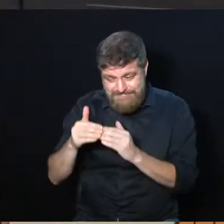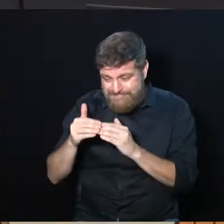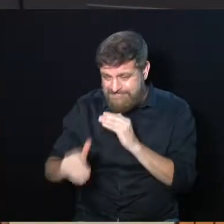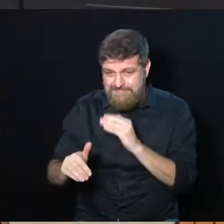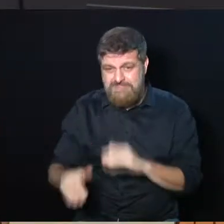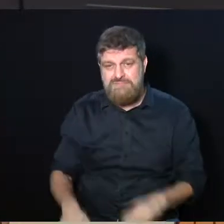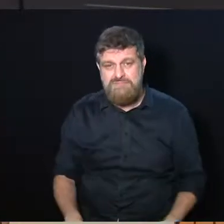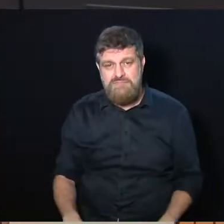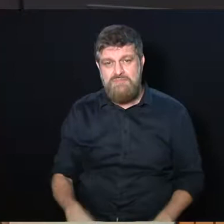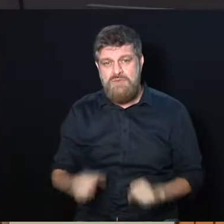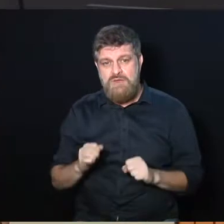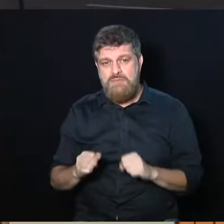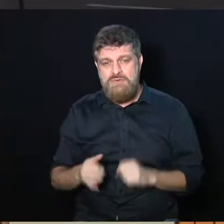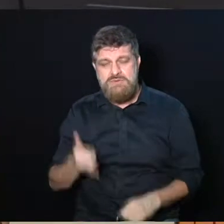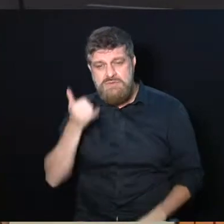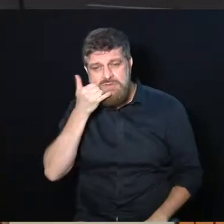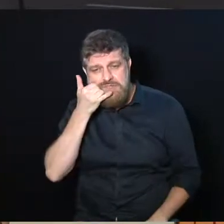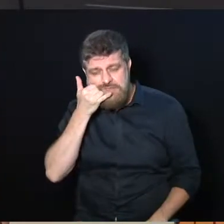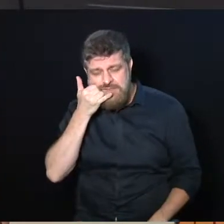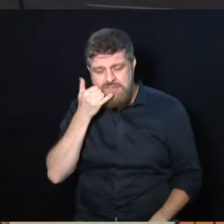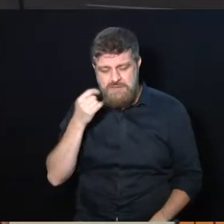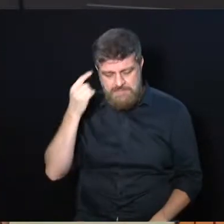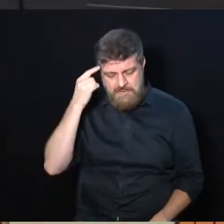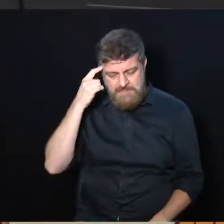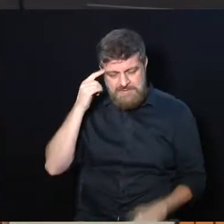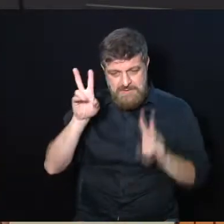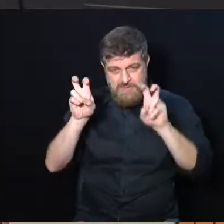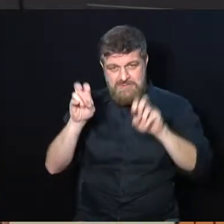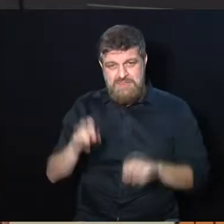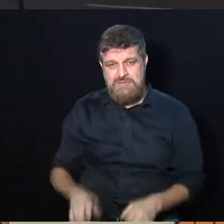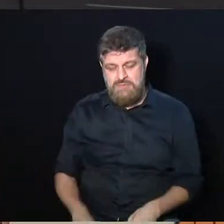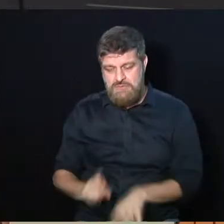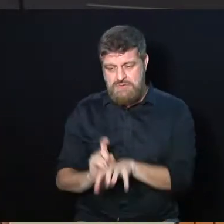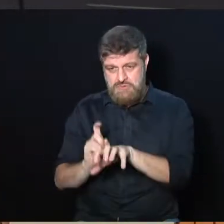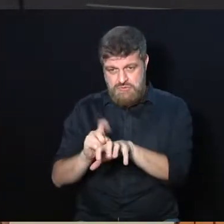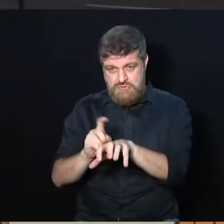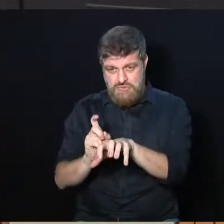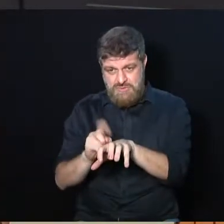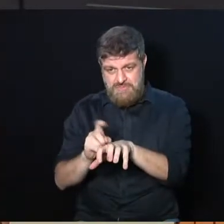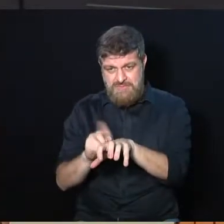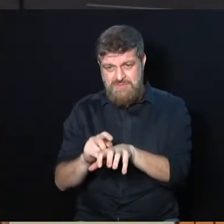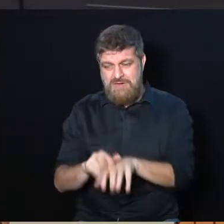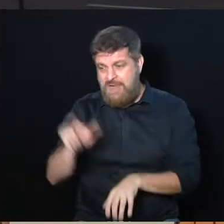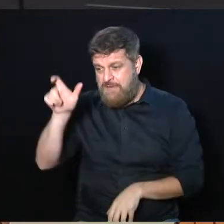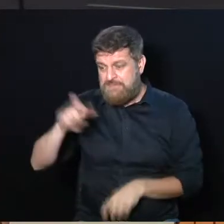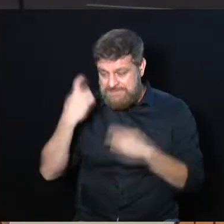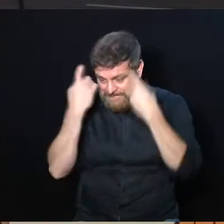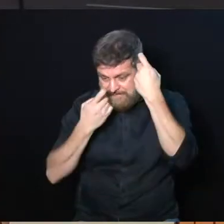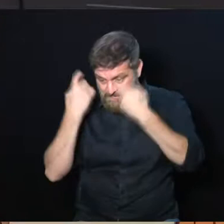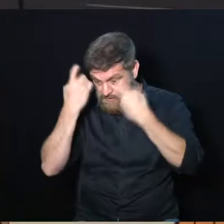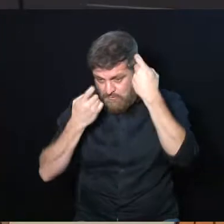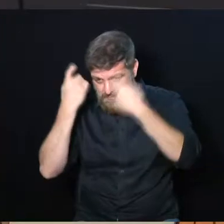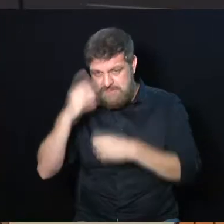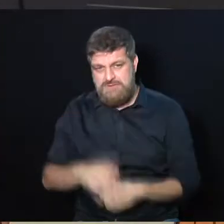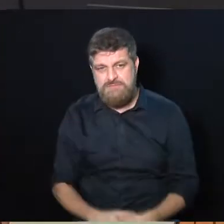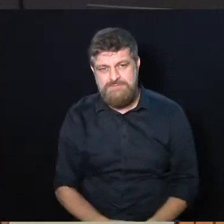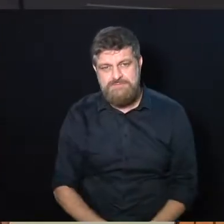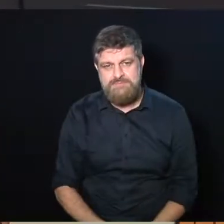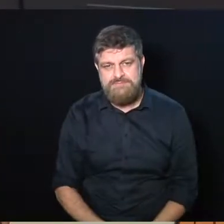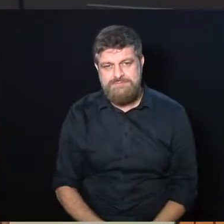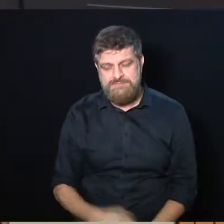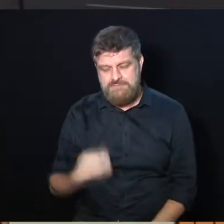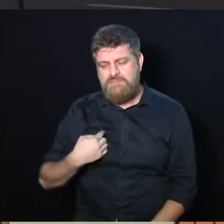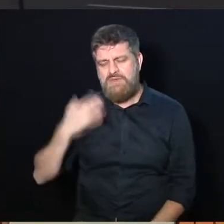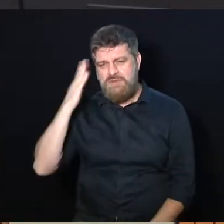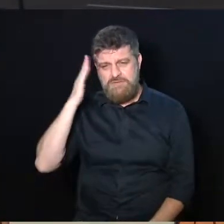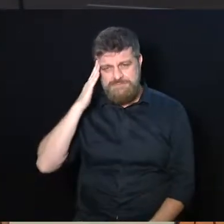já posso ligar para os escorpiões, por exemplo. Existe, claro, que tem que ter um pânico com escorpiões, pânico não digo, mas uma preocupação com escorpiões. Mas a gente